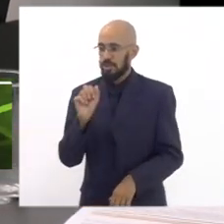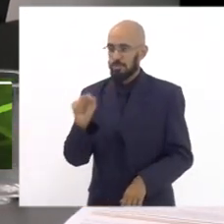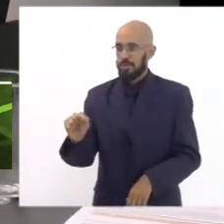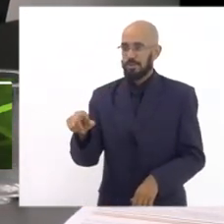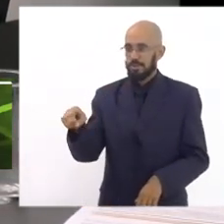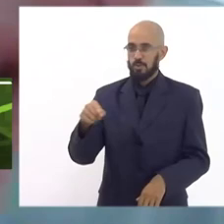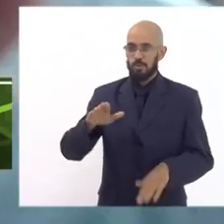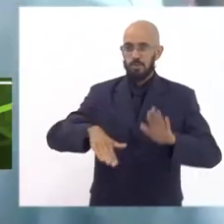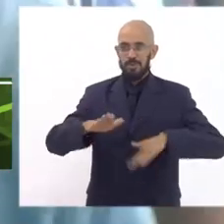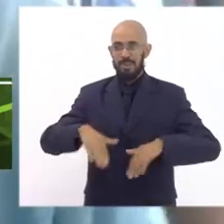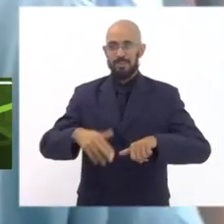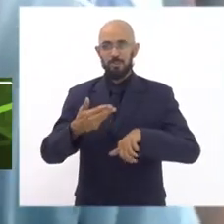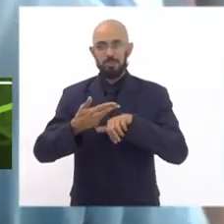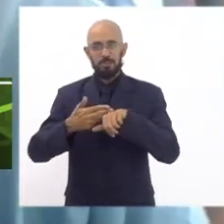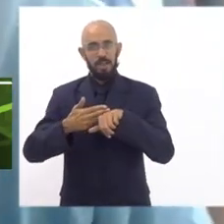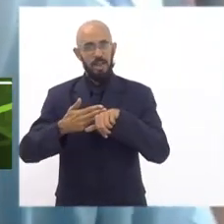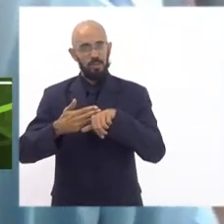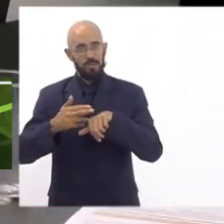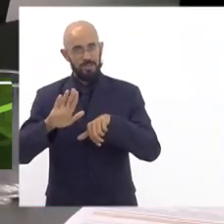com os peladões.